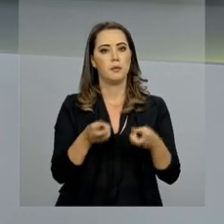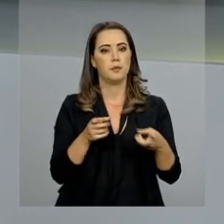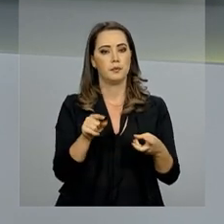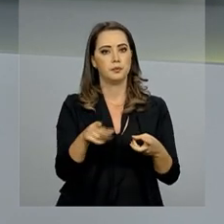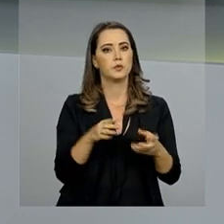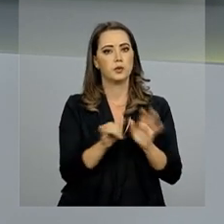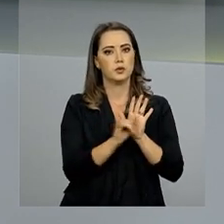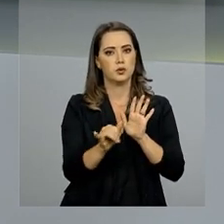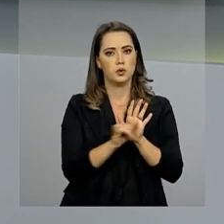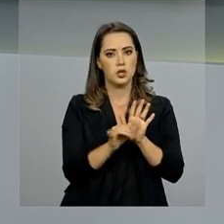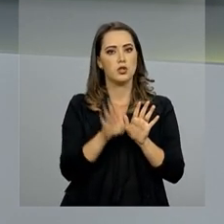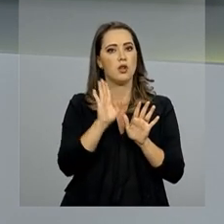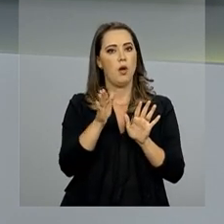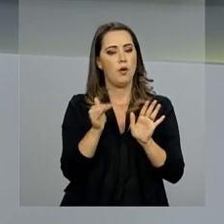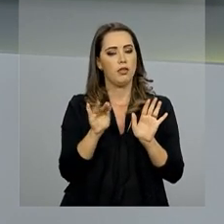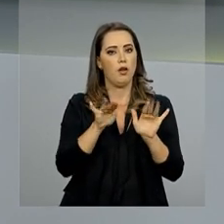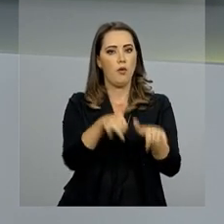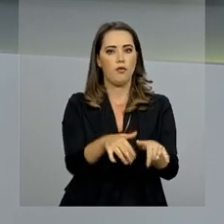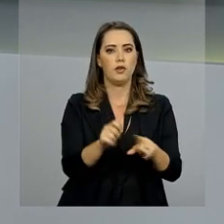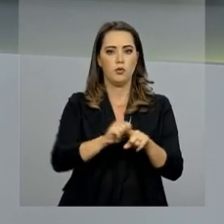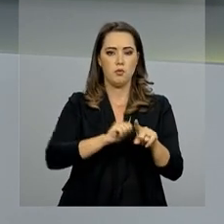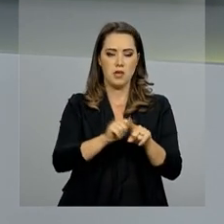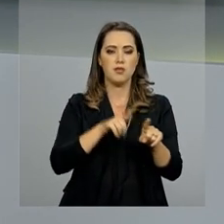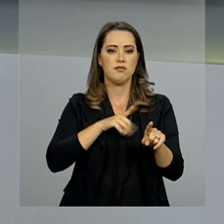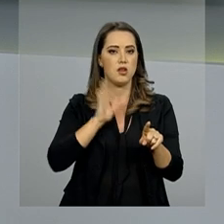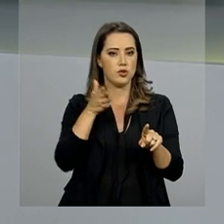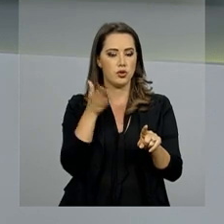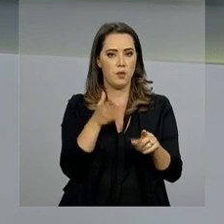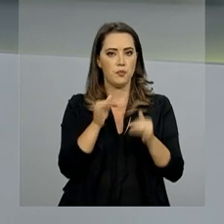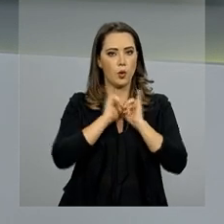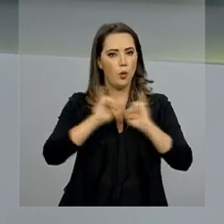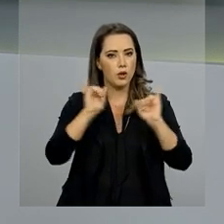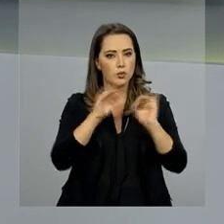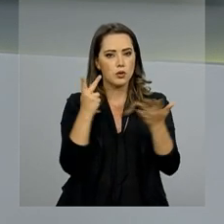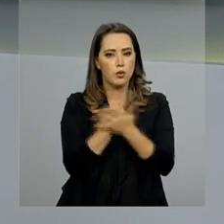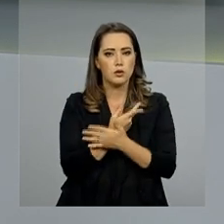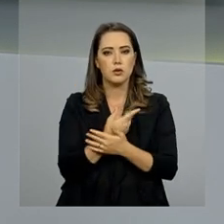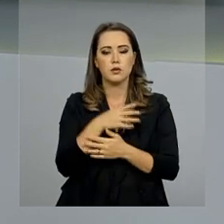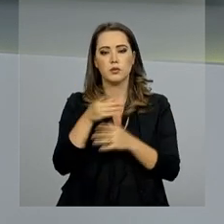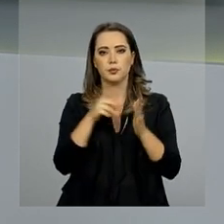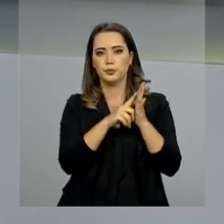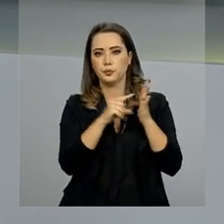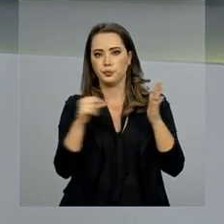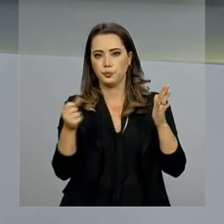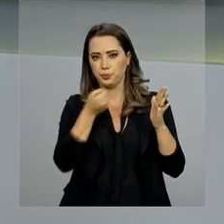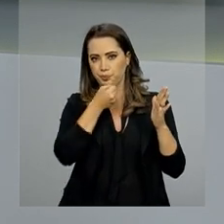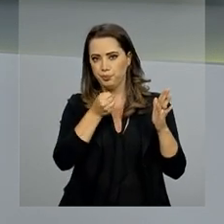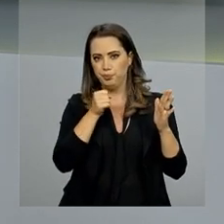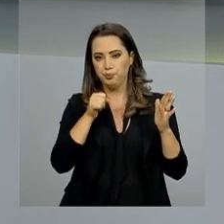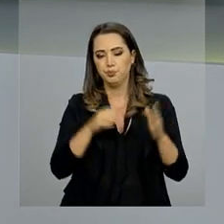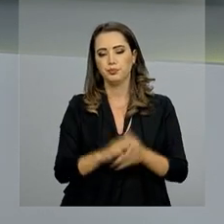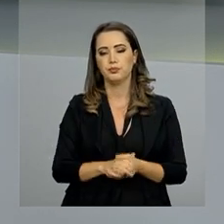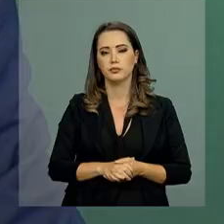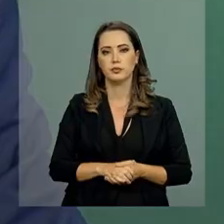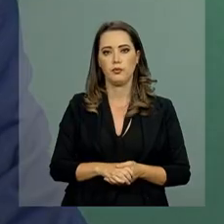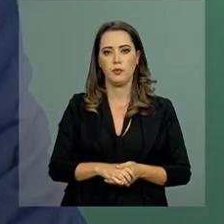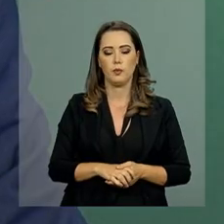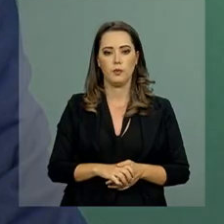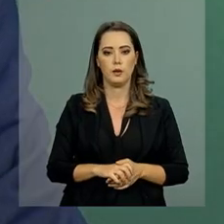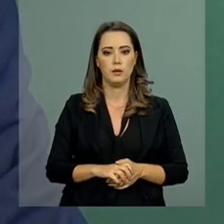é de que o edital fique pronto até o final deste mês o anúncio foi feito hoje em coletiva no palácio do planalto